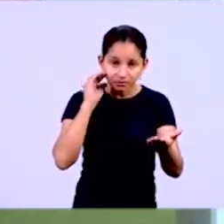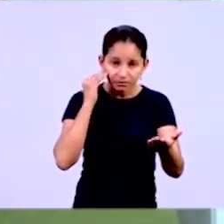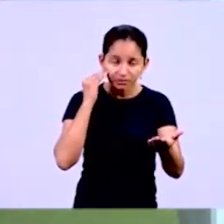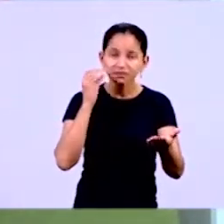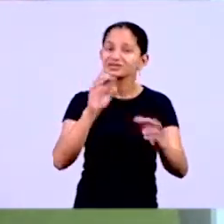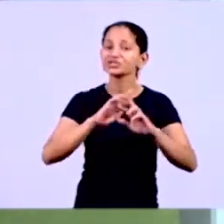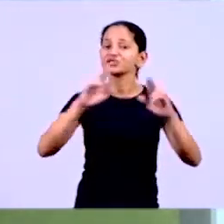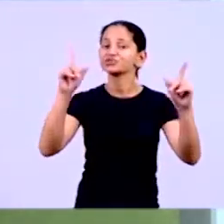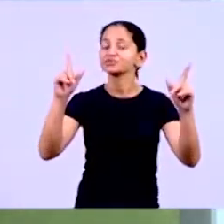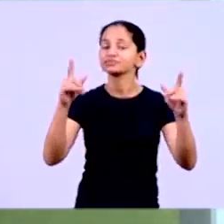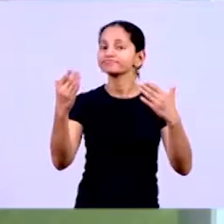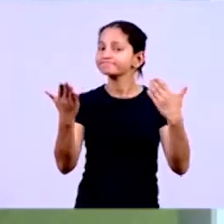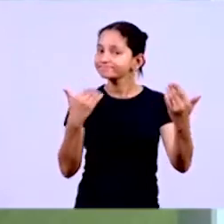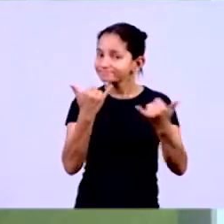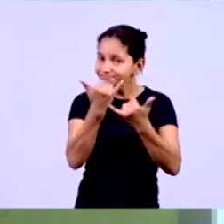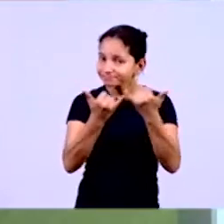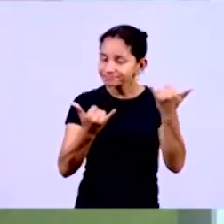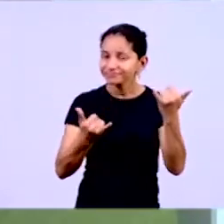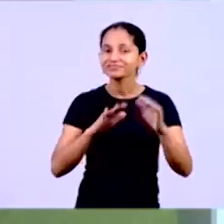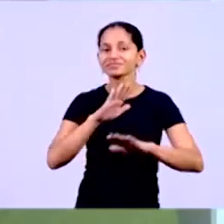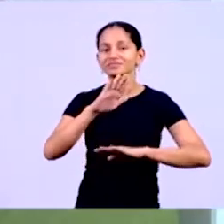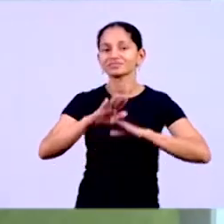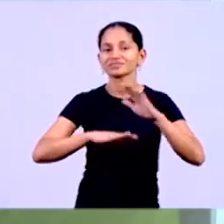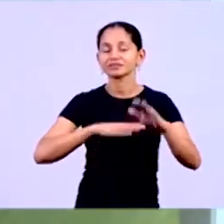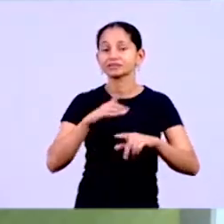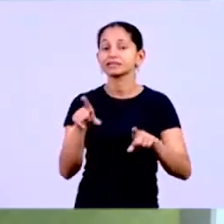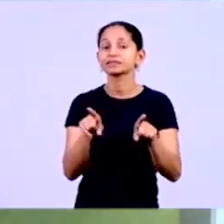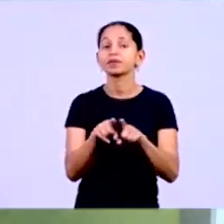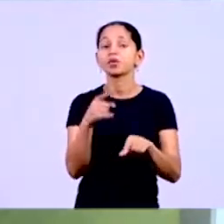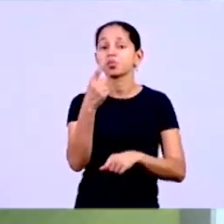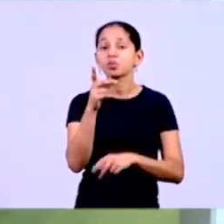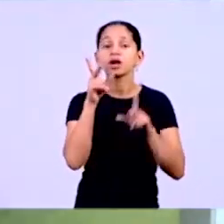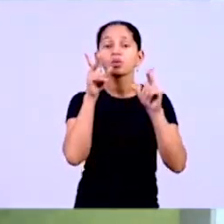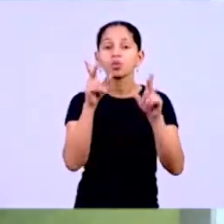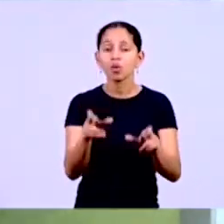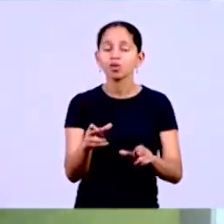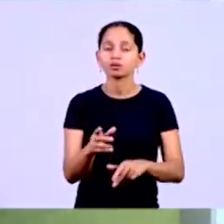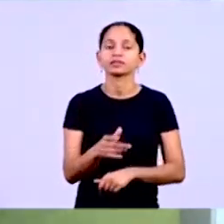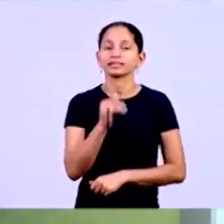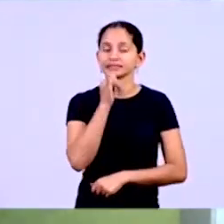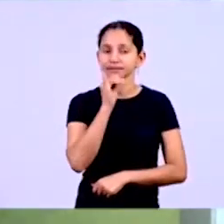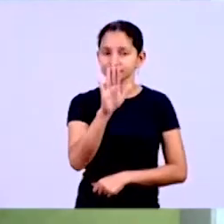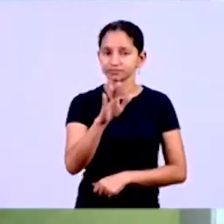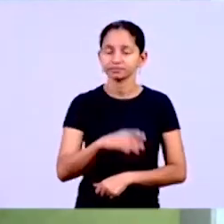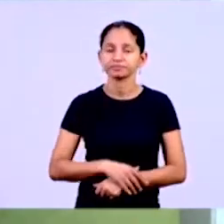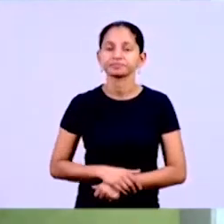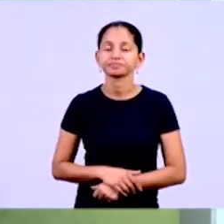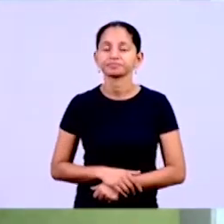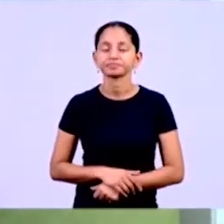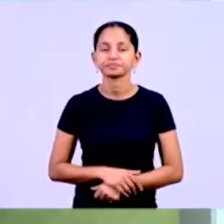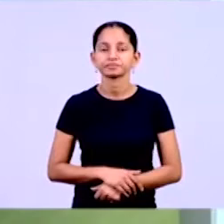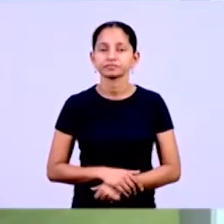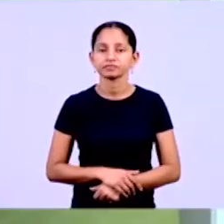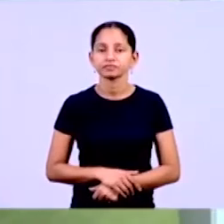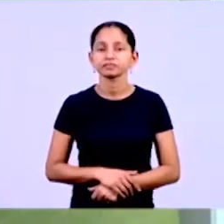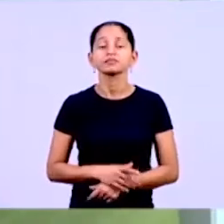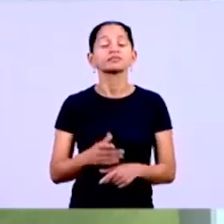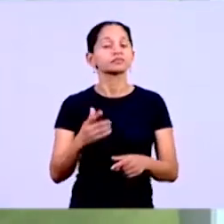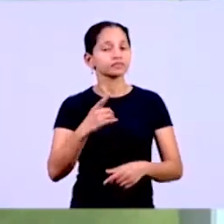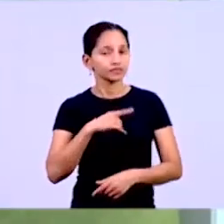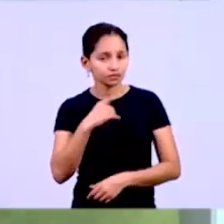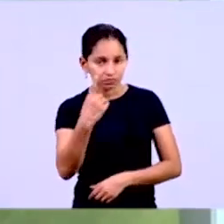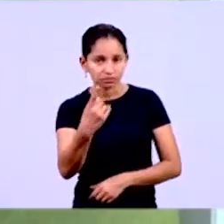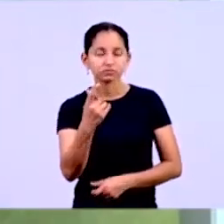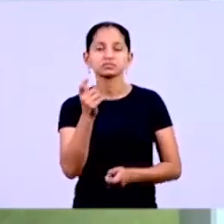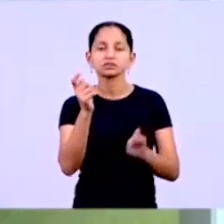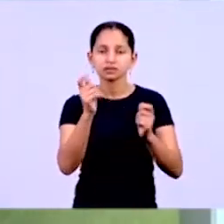que eles são de entrada e saída ao mesmo tempo. Por exemplo, eu posso ter um monitor touchscreen, né, que além de enviar